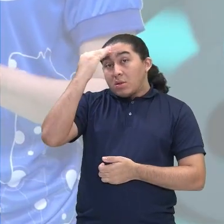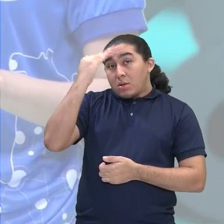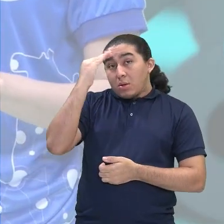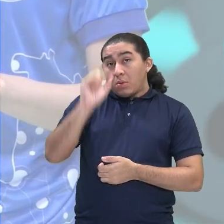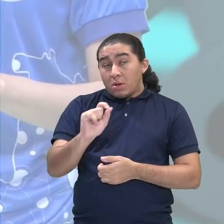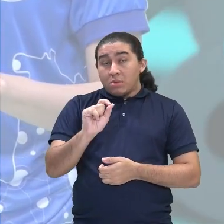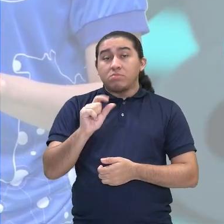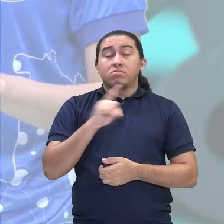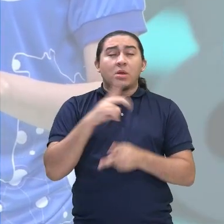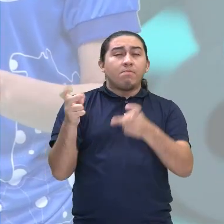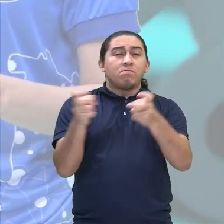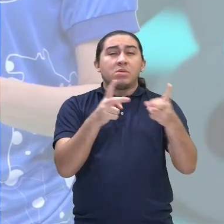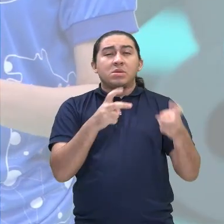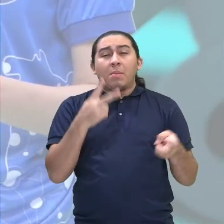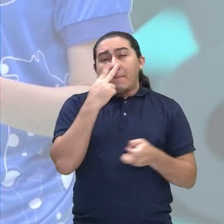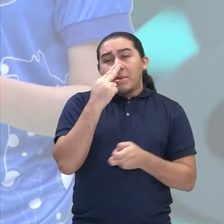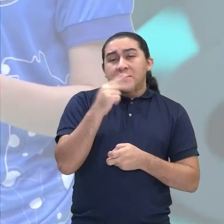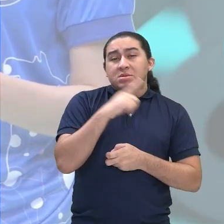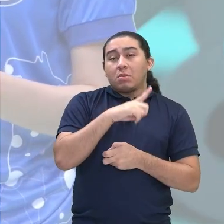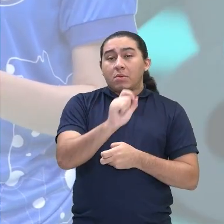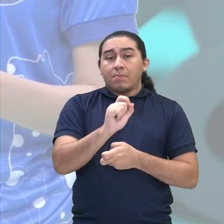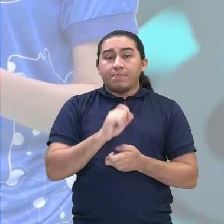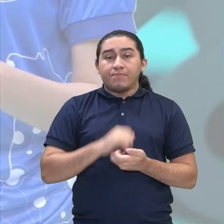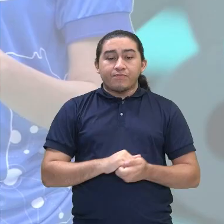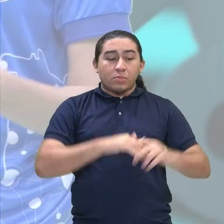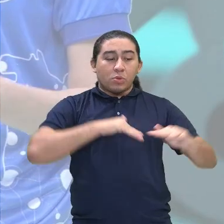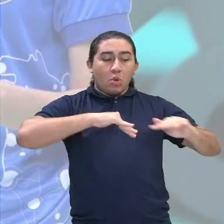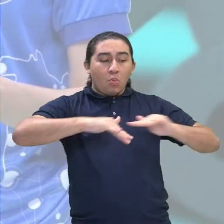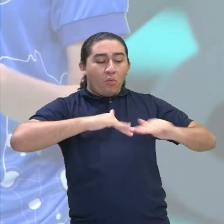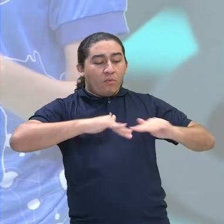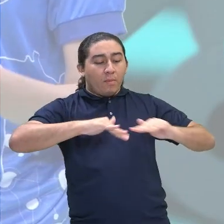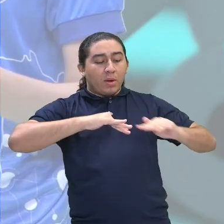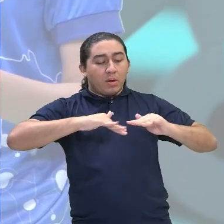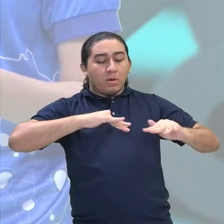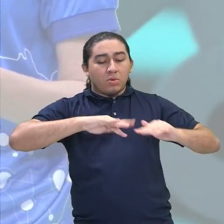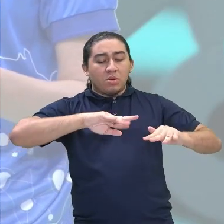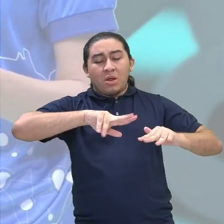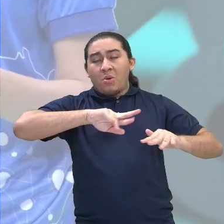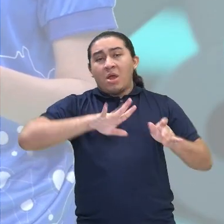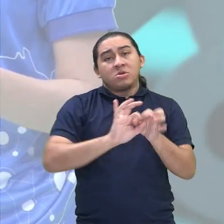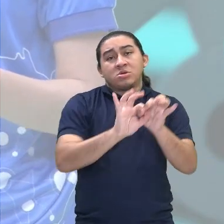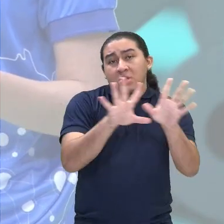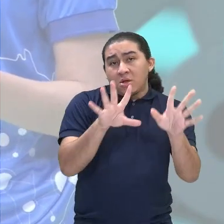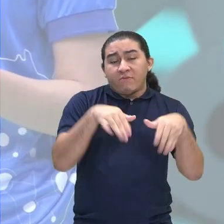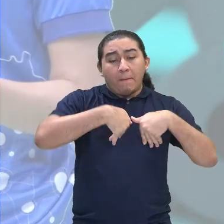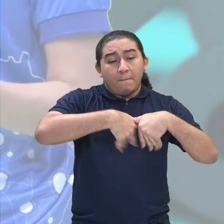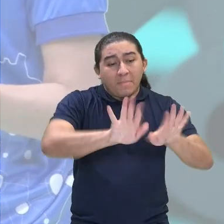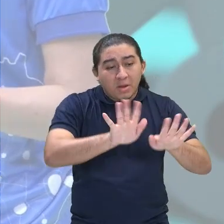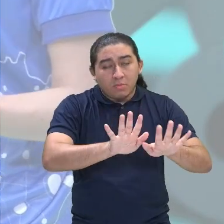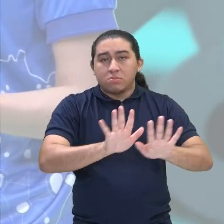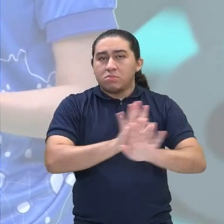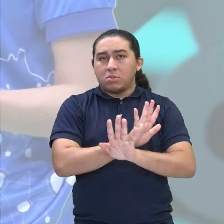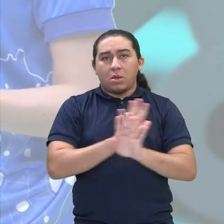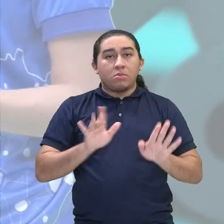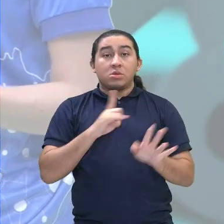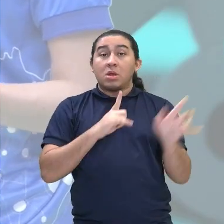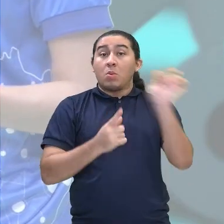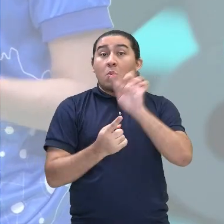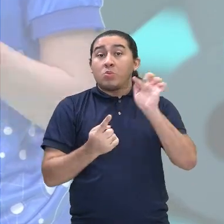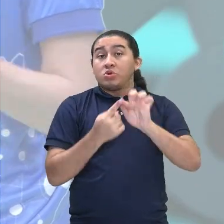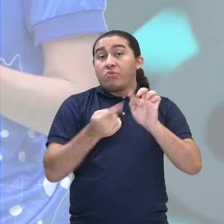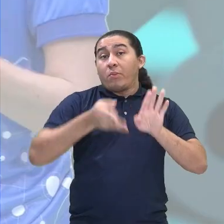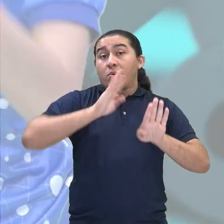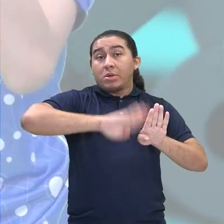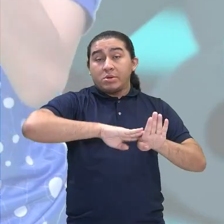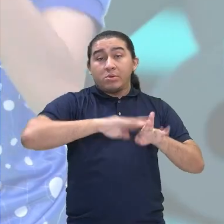uma resistência, ou seja, esse movimento ele não é solto, ele não é jogado. Ele tem uma intencionalidade, por isso ele